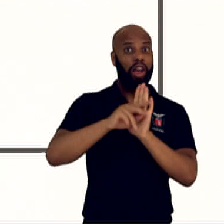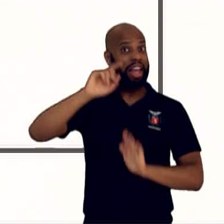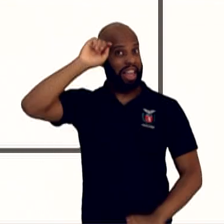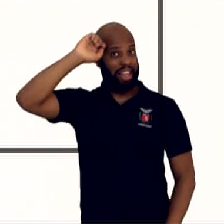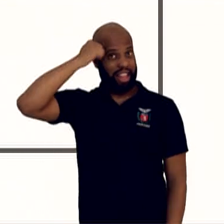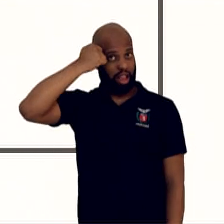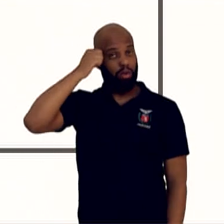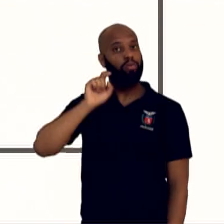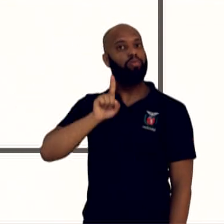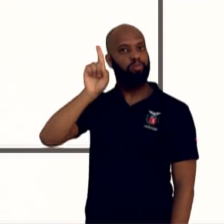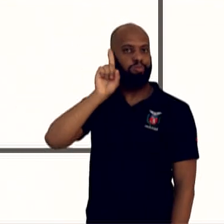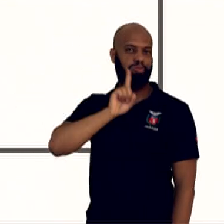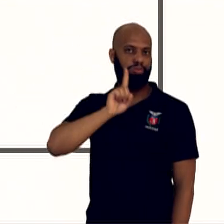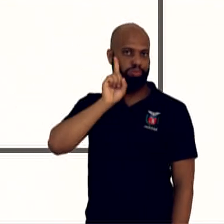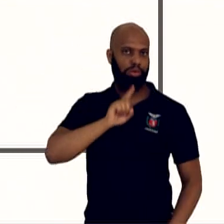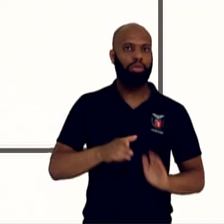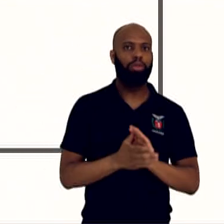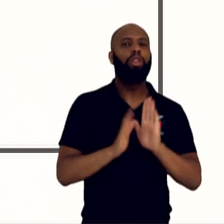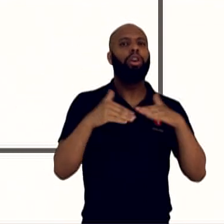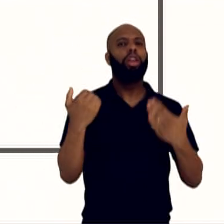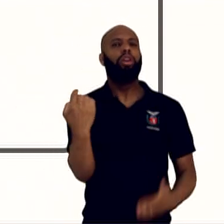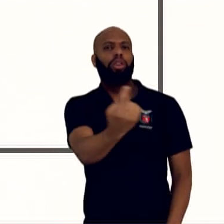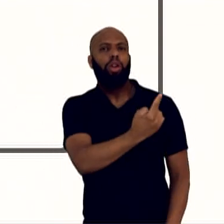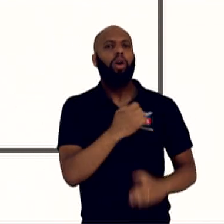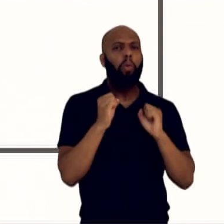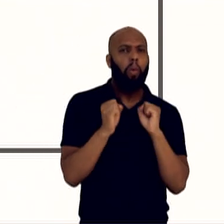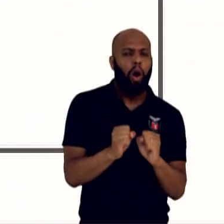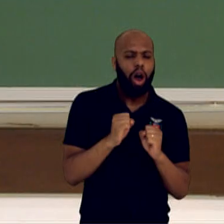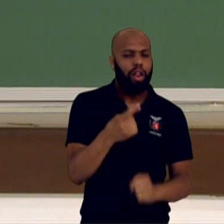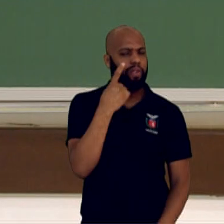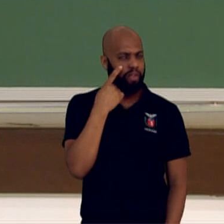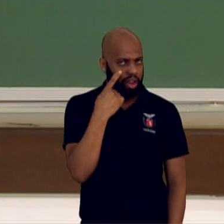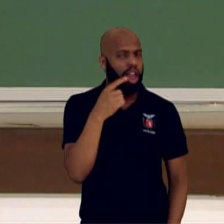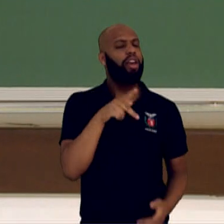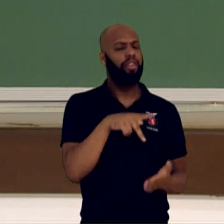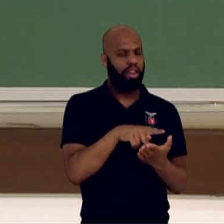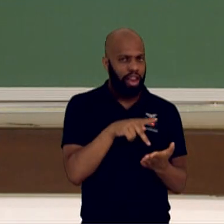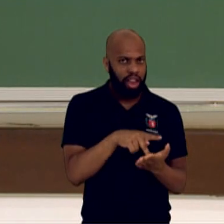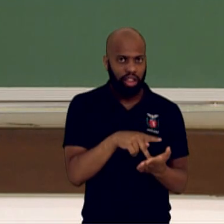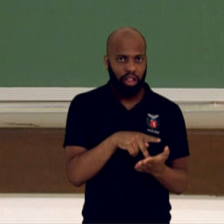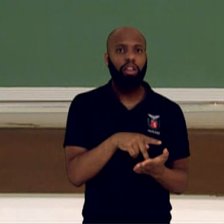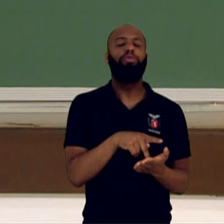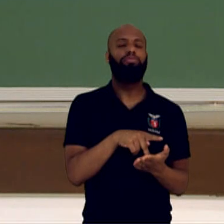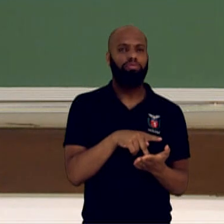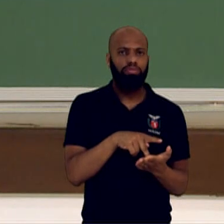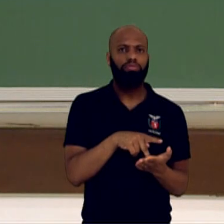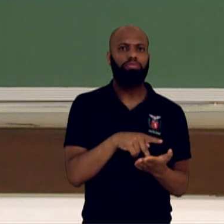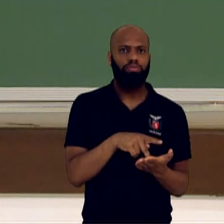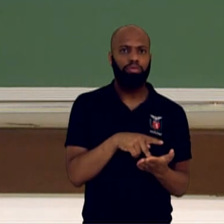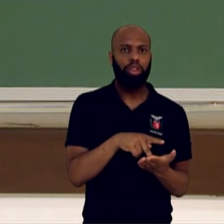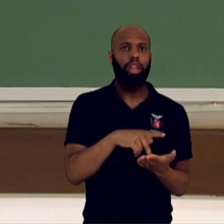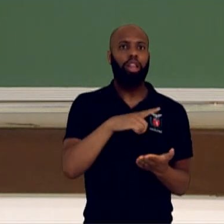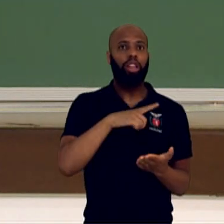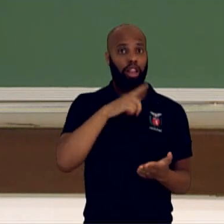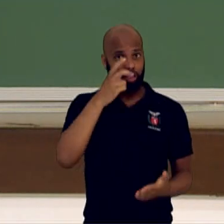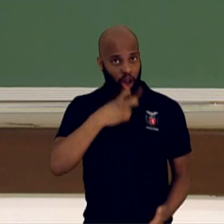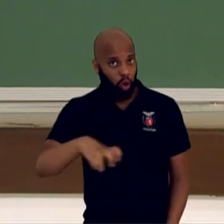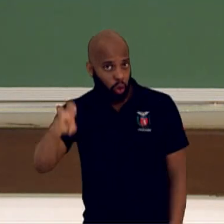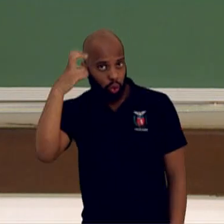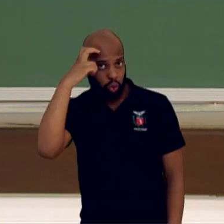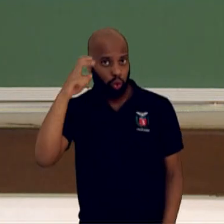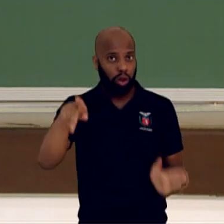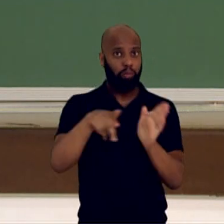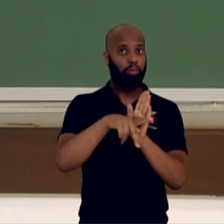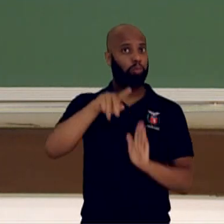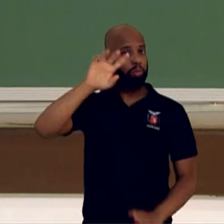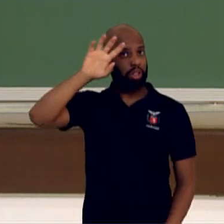Unidos. Então, pessoal, a gente pode ver que realmente, né, foi assim, a cultura afro